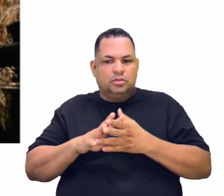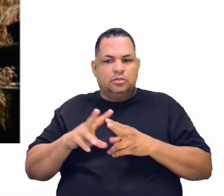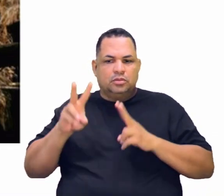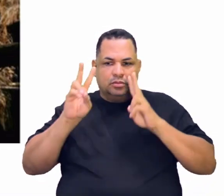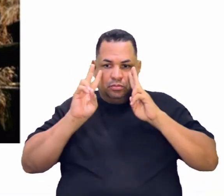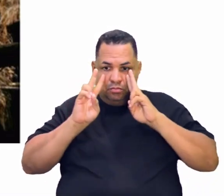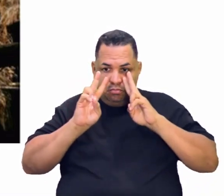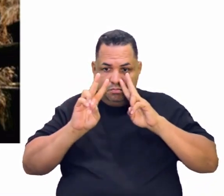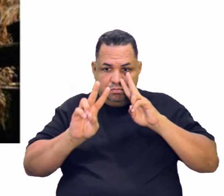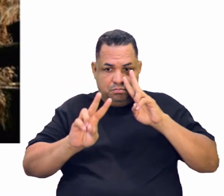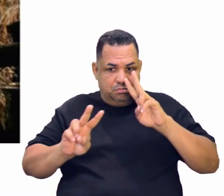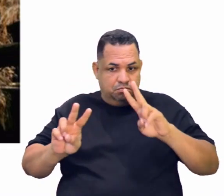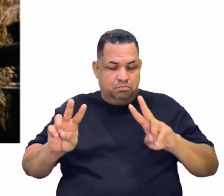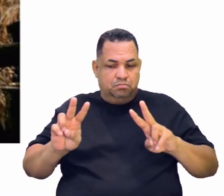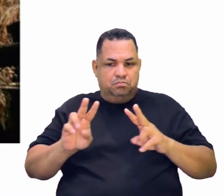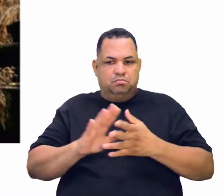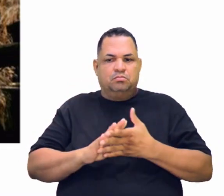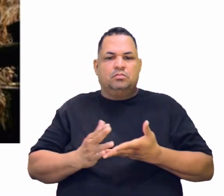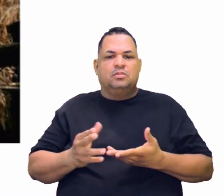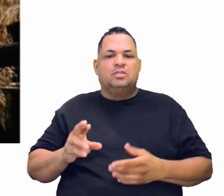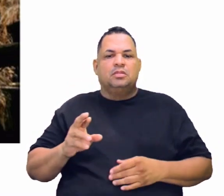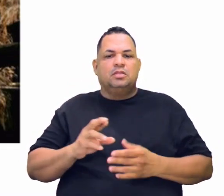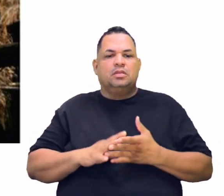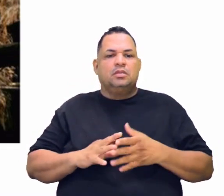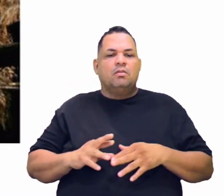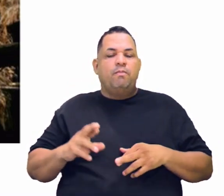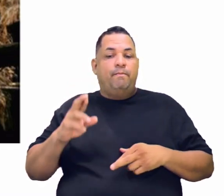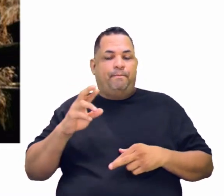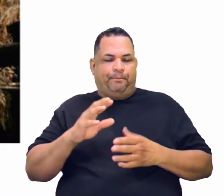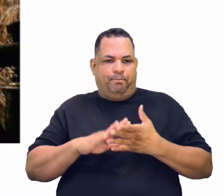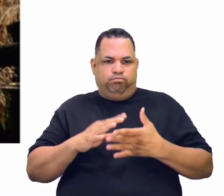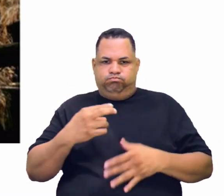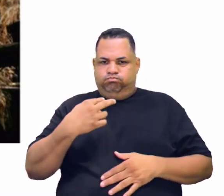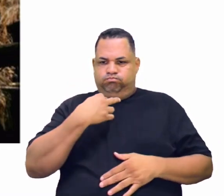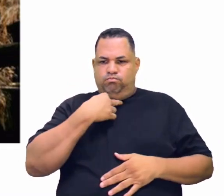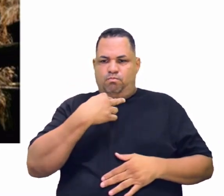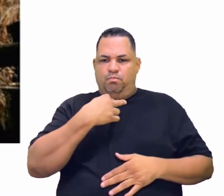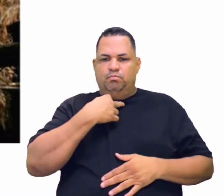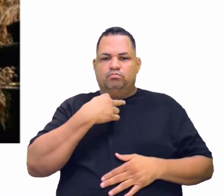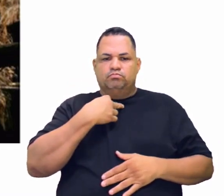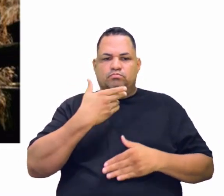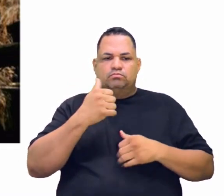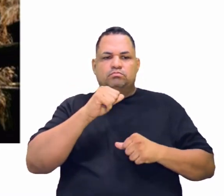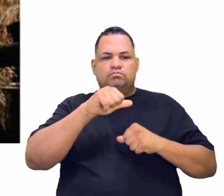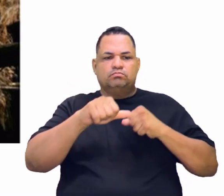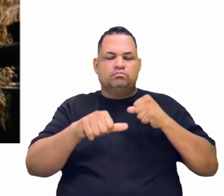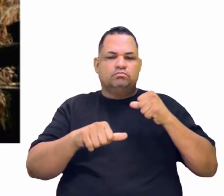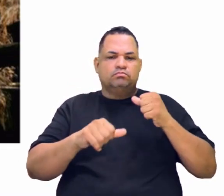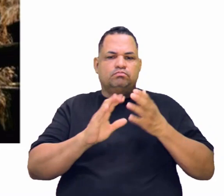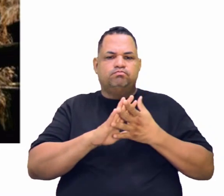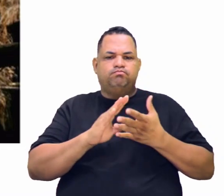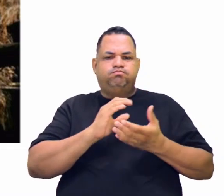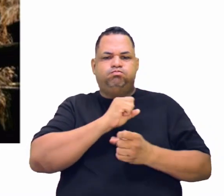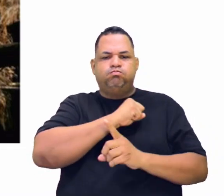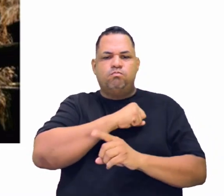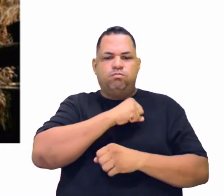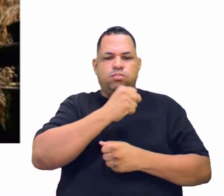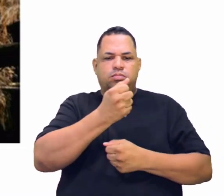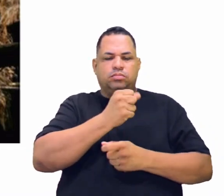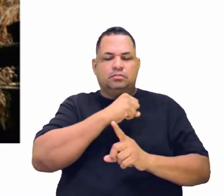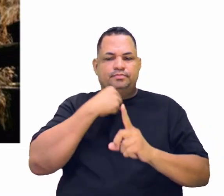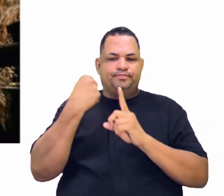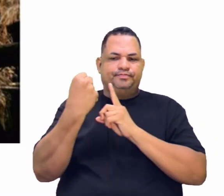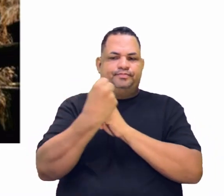isso que você ouviu. Não se pode mais trazer o indígena, torná-lo sociável, né?